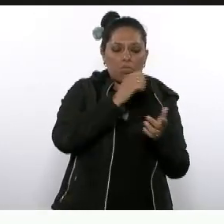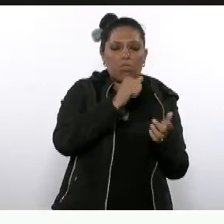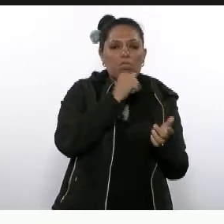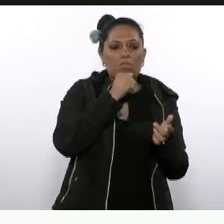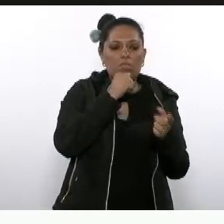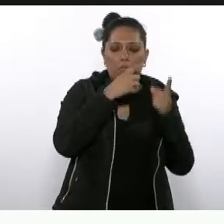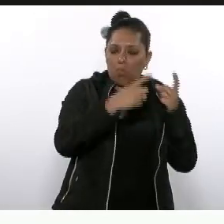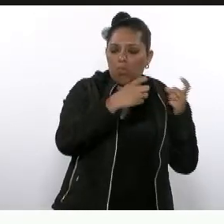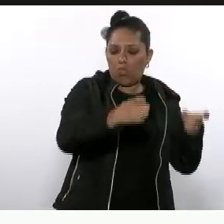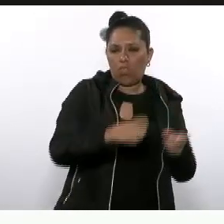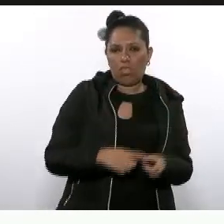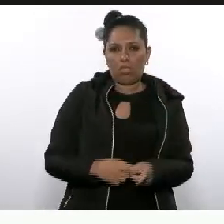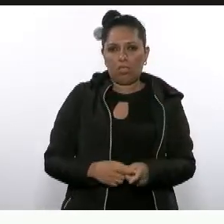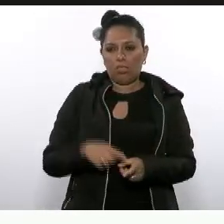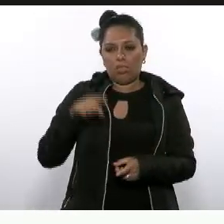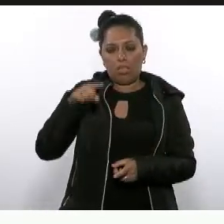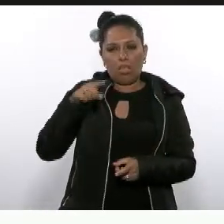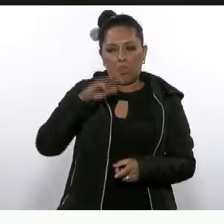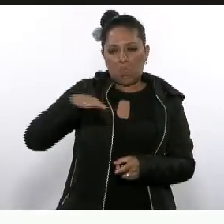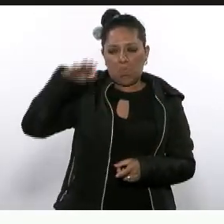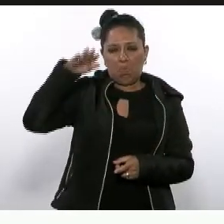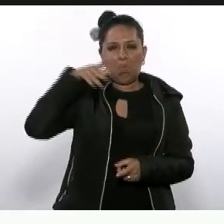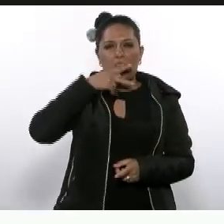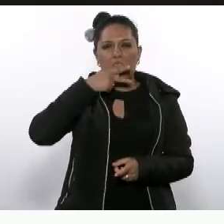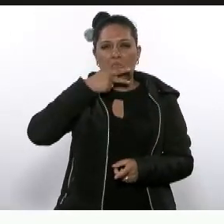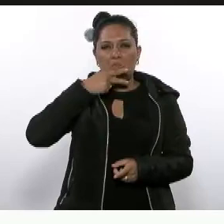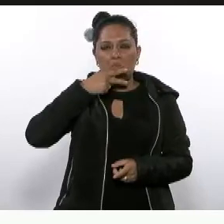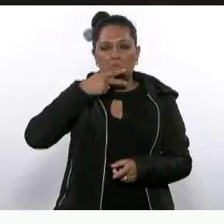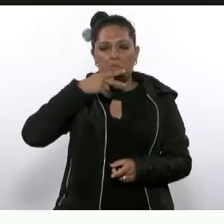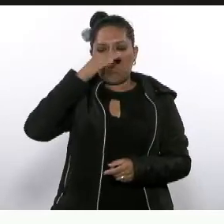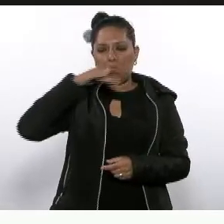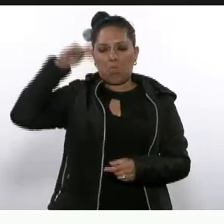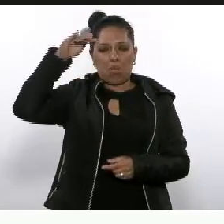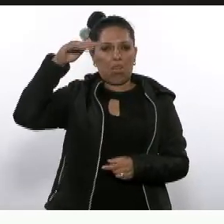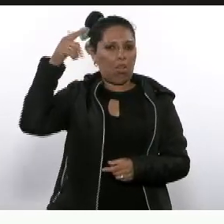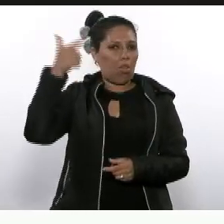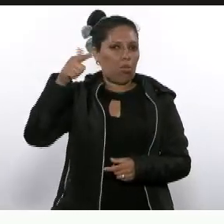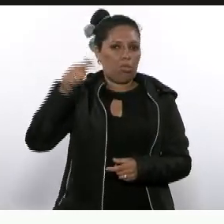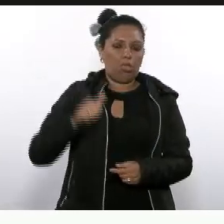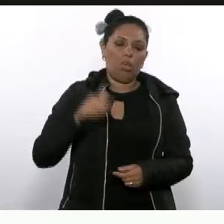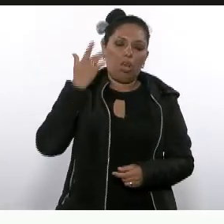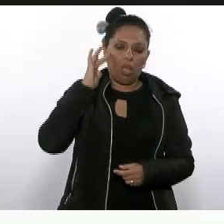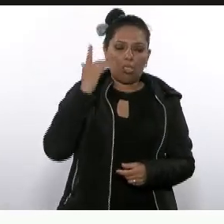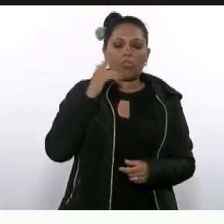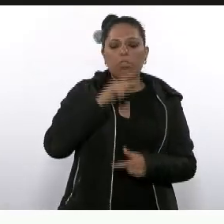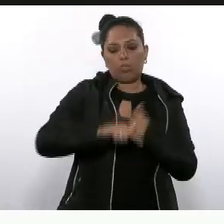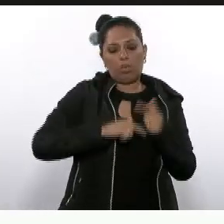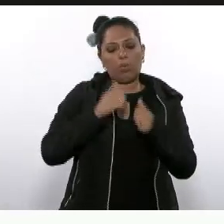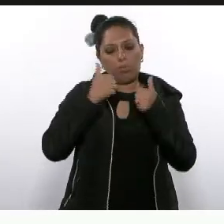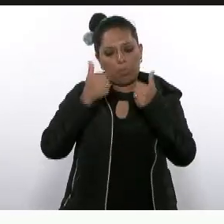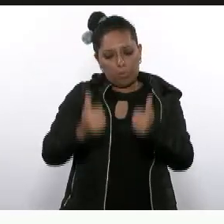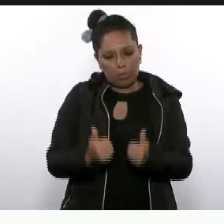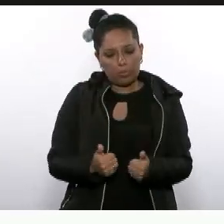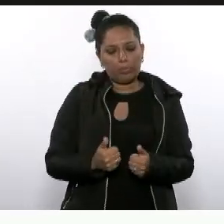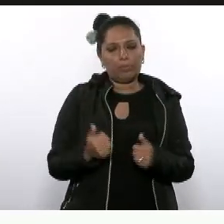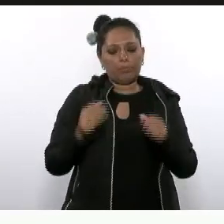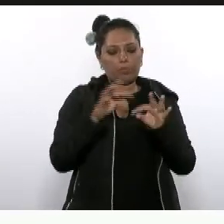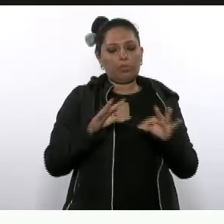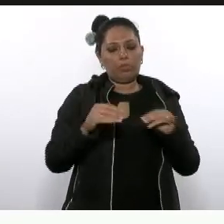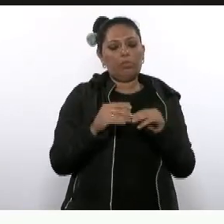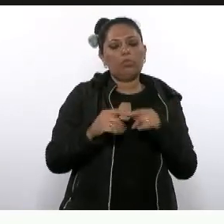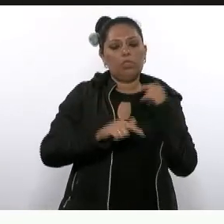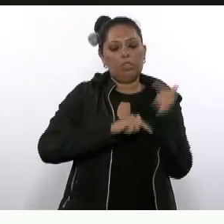Então, eu acho que foi, sim, um trabalho fértil e um trabalho que, ao longo da nossa carreira